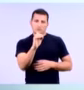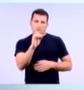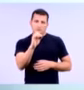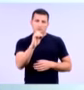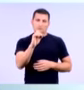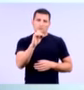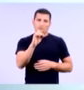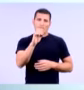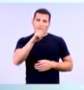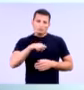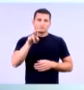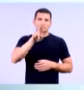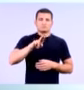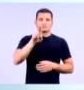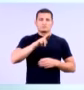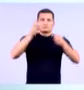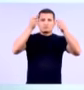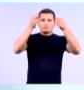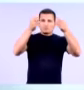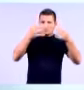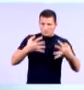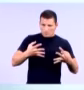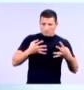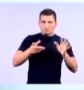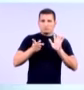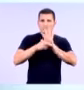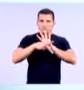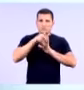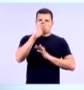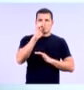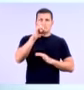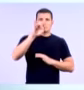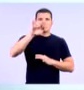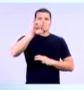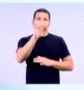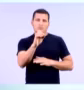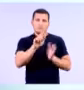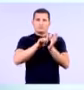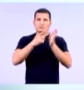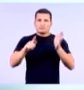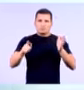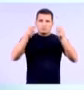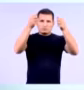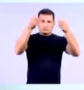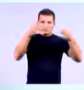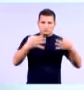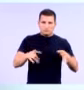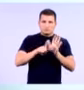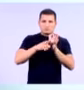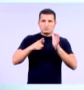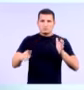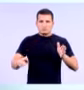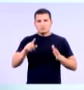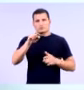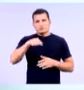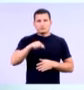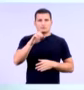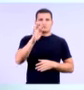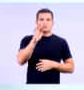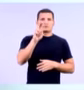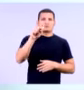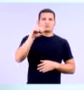sendo utilizado para explicar o próprio código. Uma gramática que explica a gramática é uma